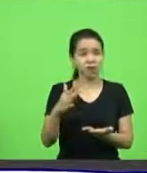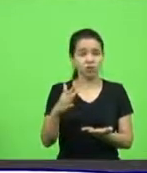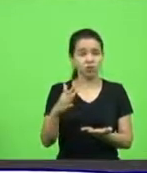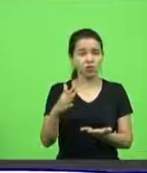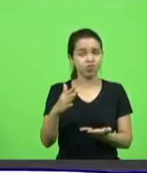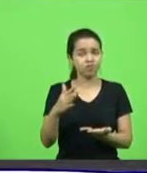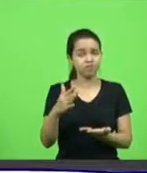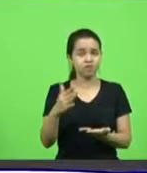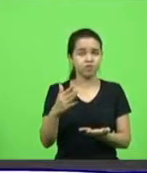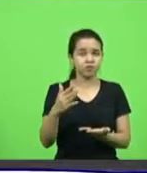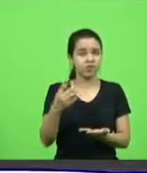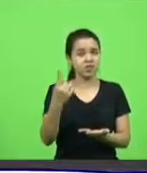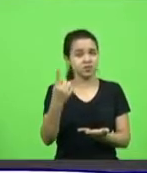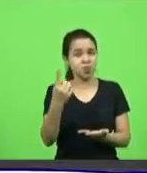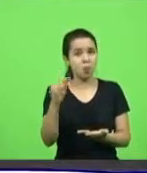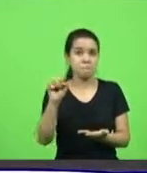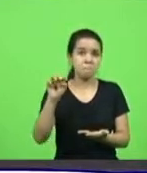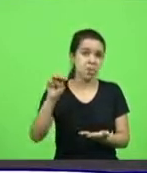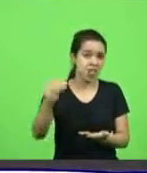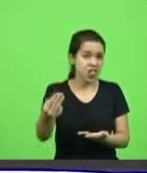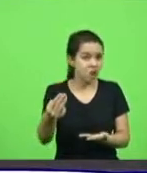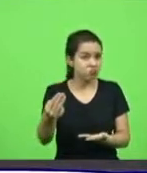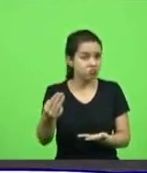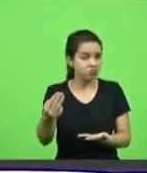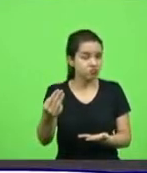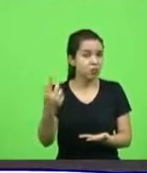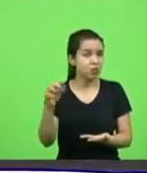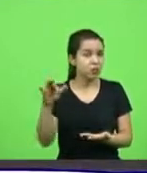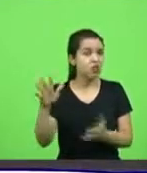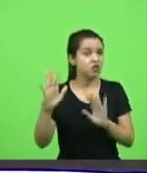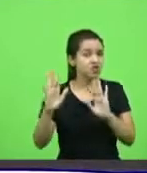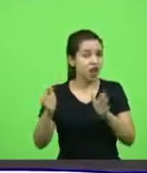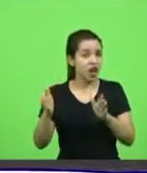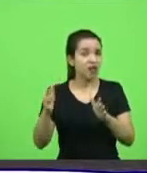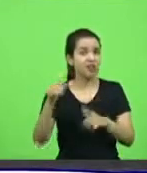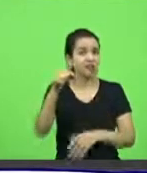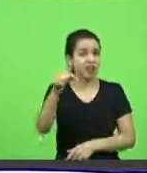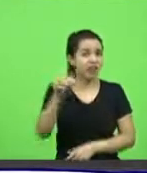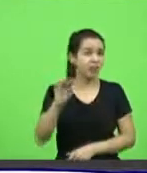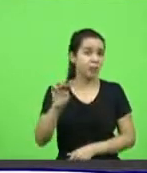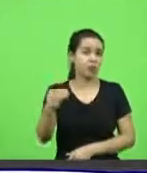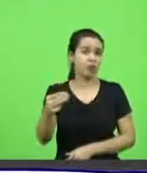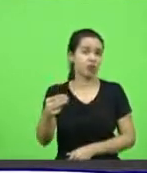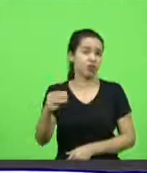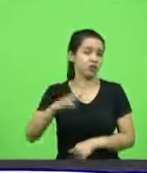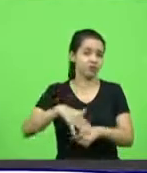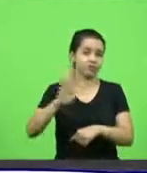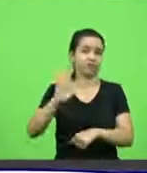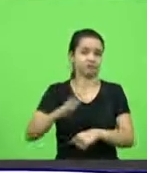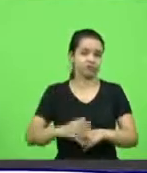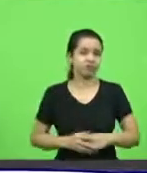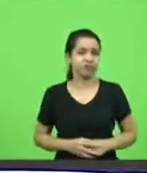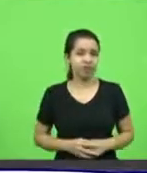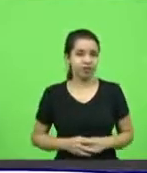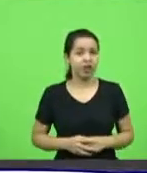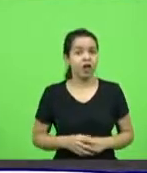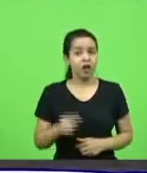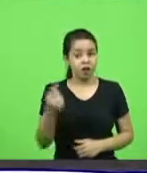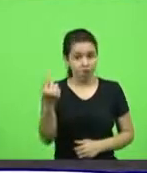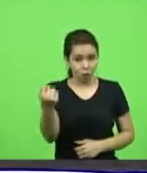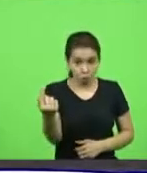para terminar sua obra que já custou 7600000 reais Essa não é uma obra